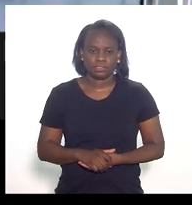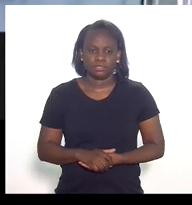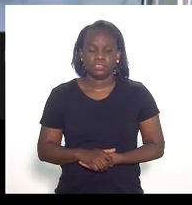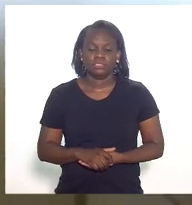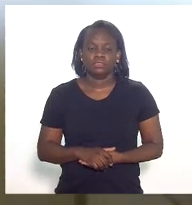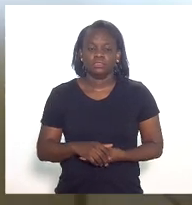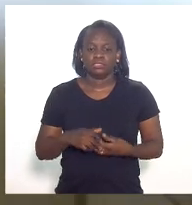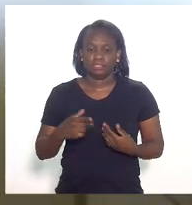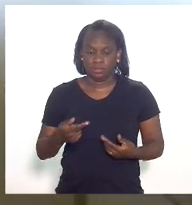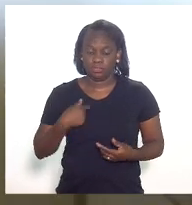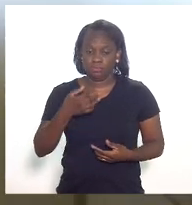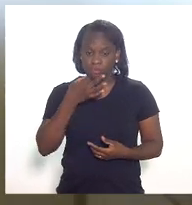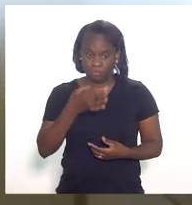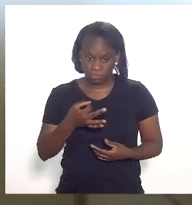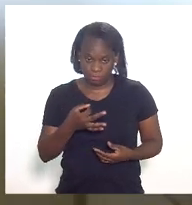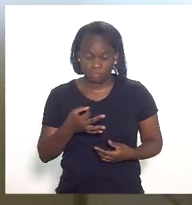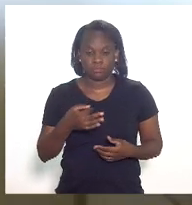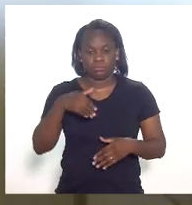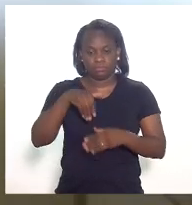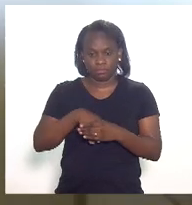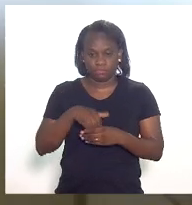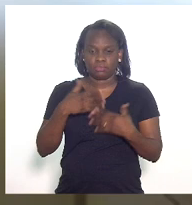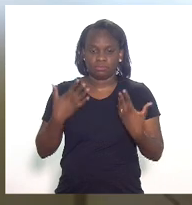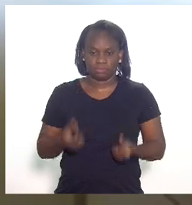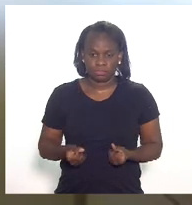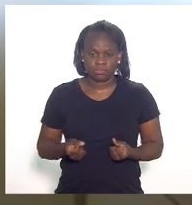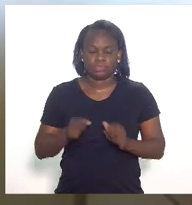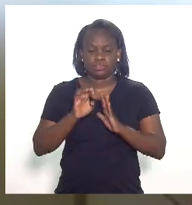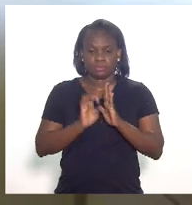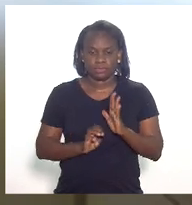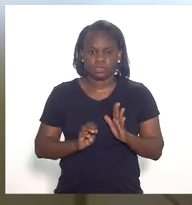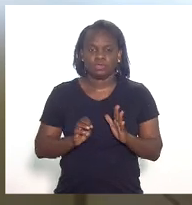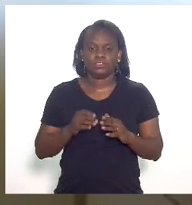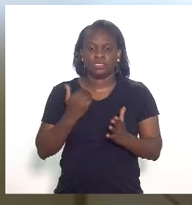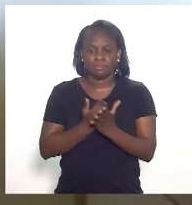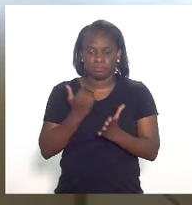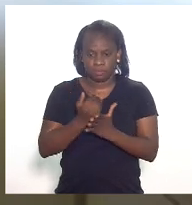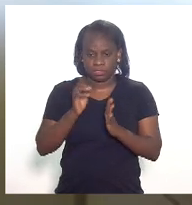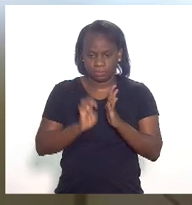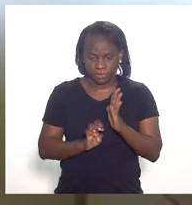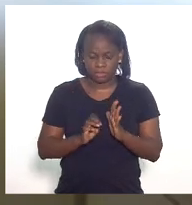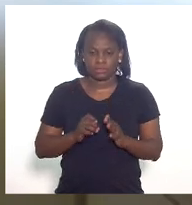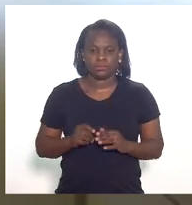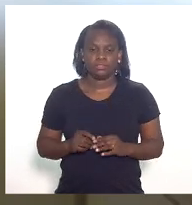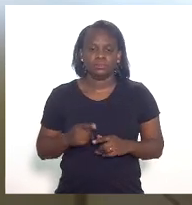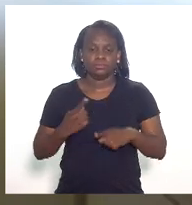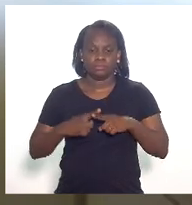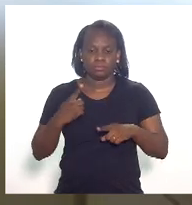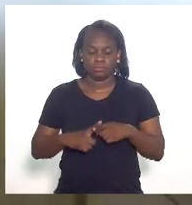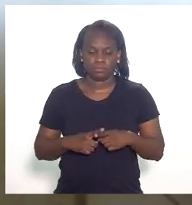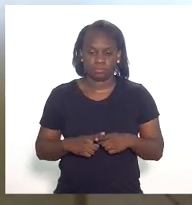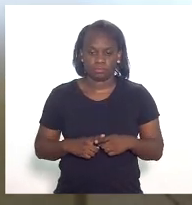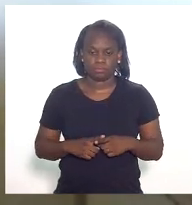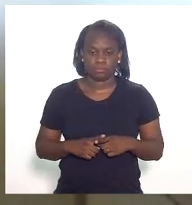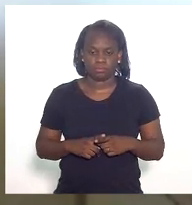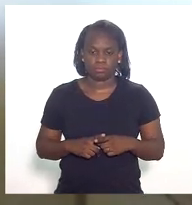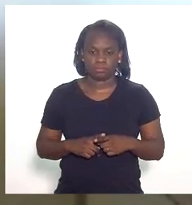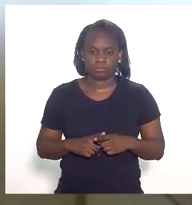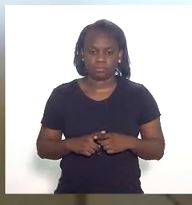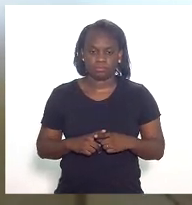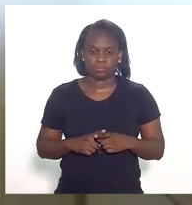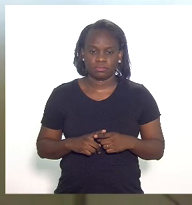estou sugerindo um voto favorável à emenda, com subemenda, porque